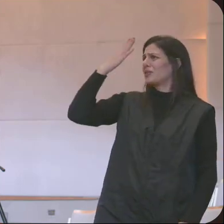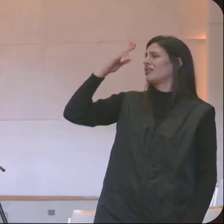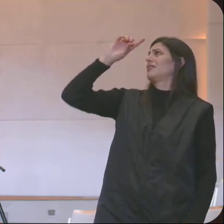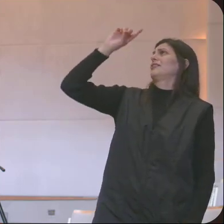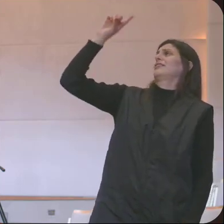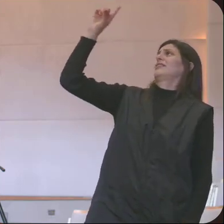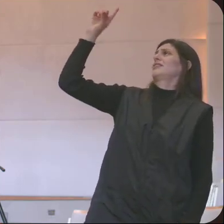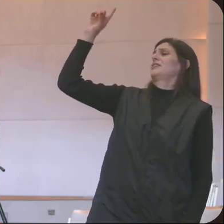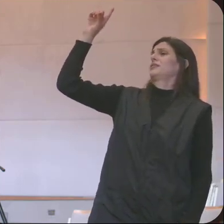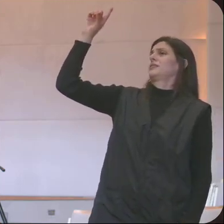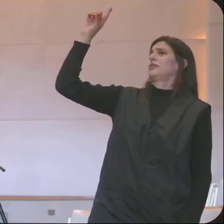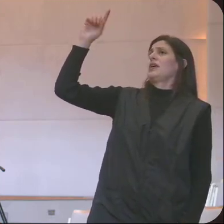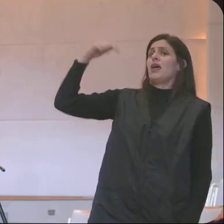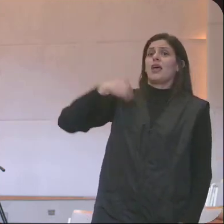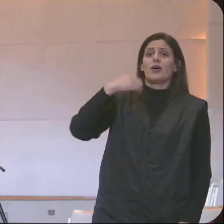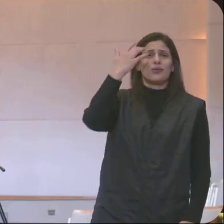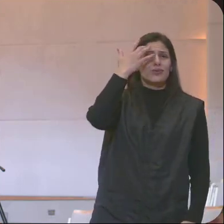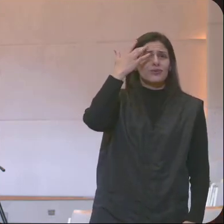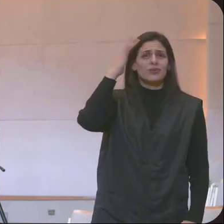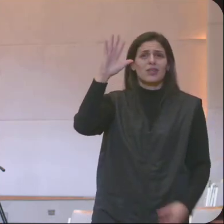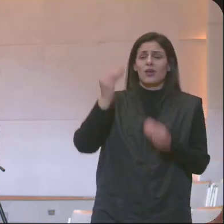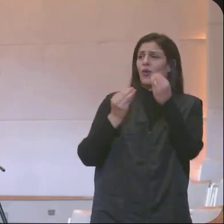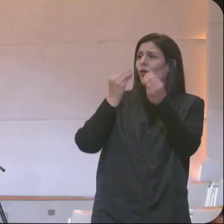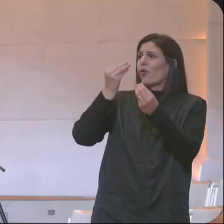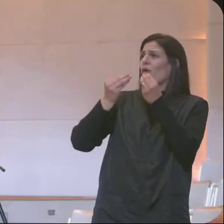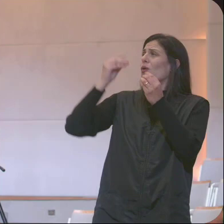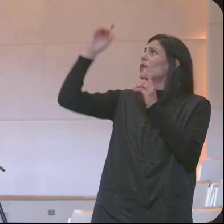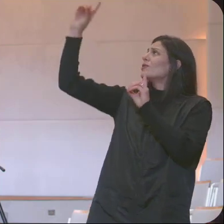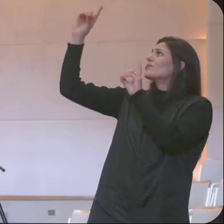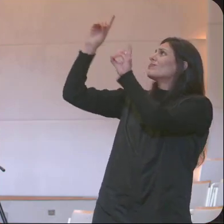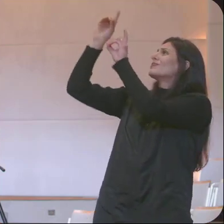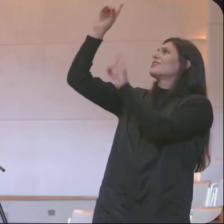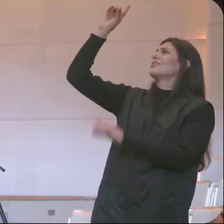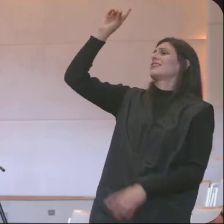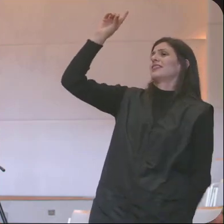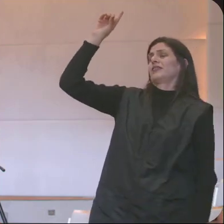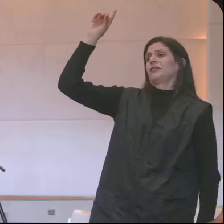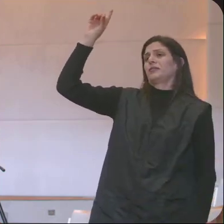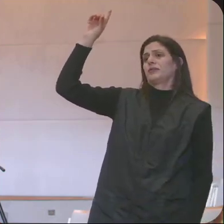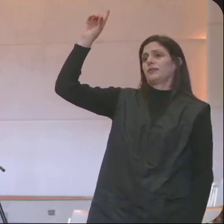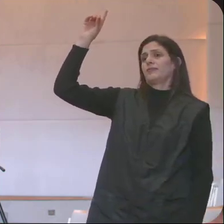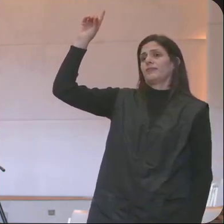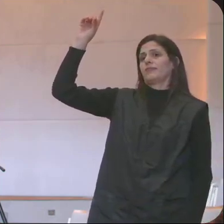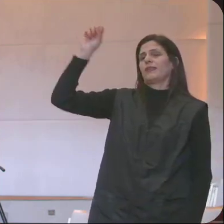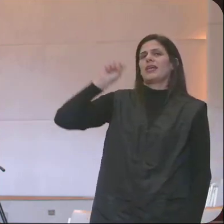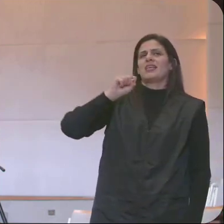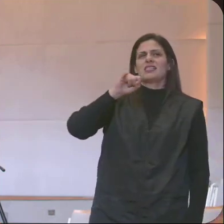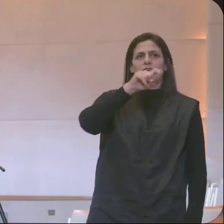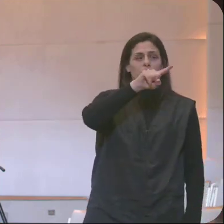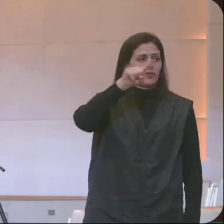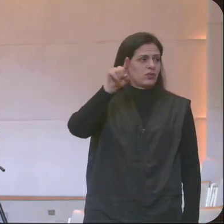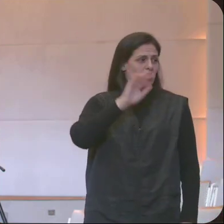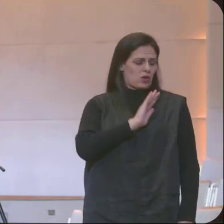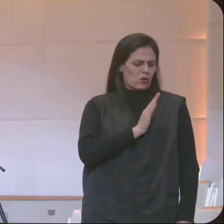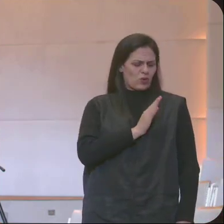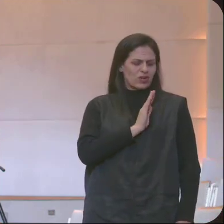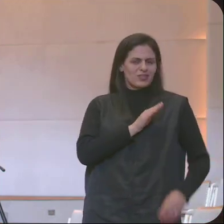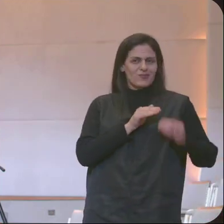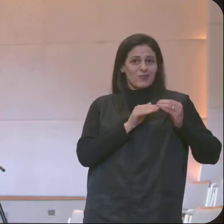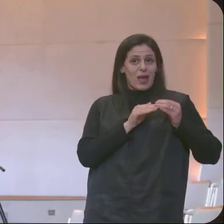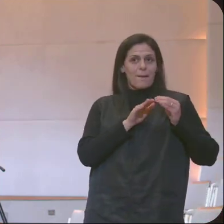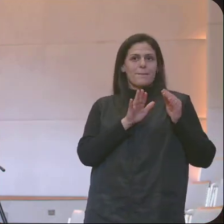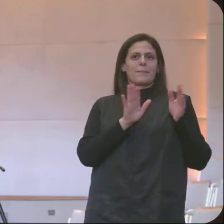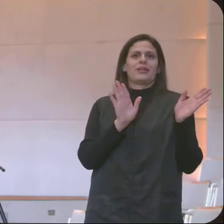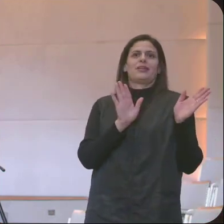eu não sei como chegar à presença de Deus. Se você abrir teu coração, o próprio